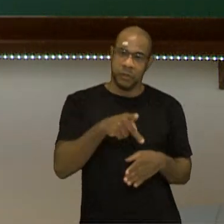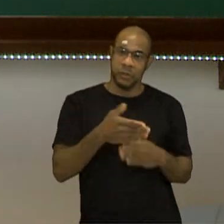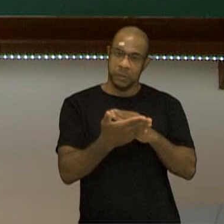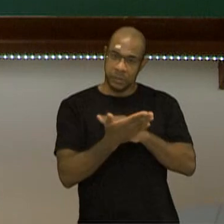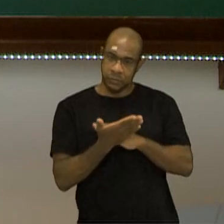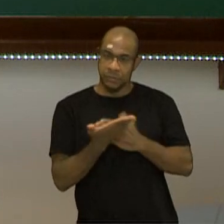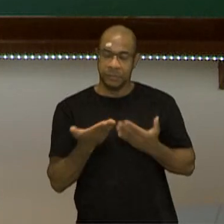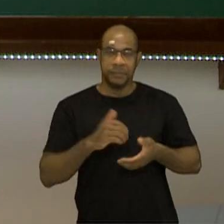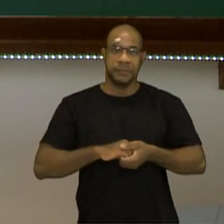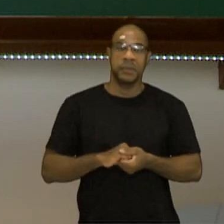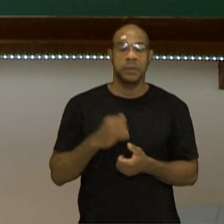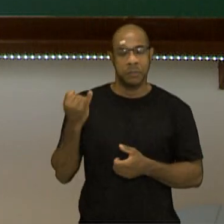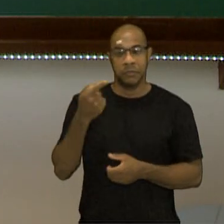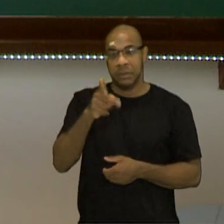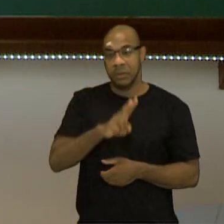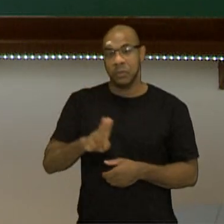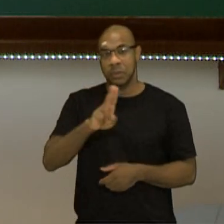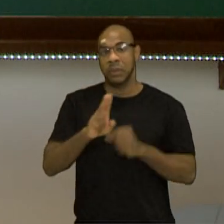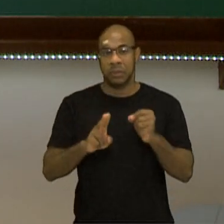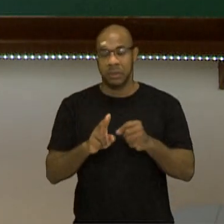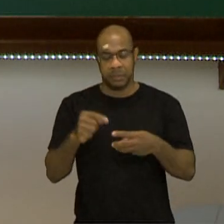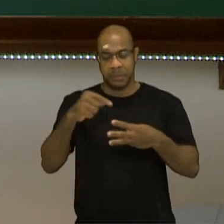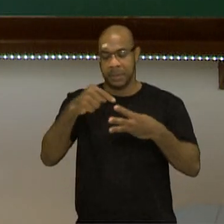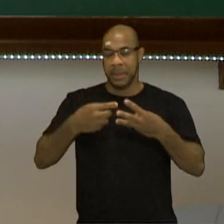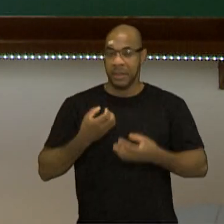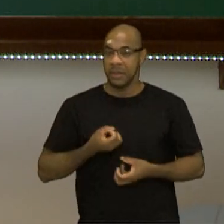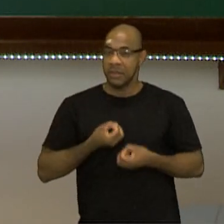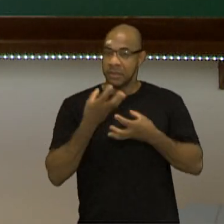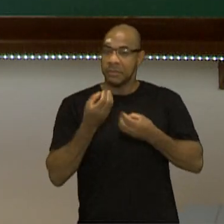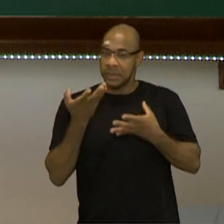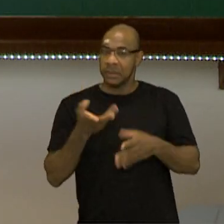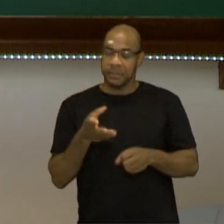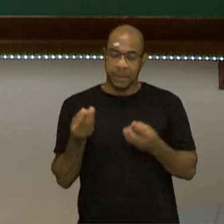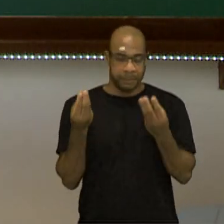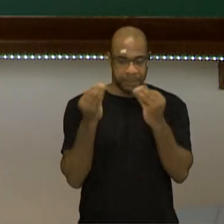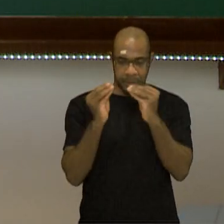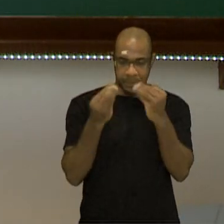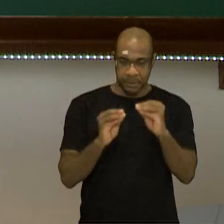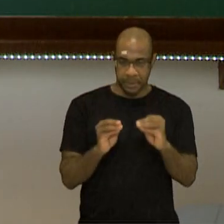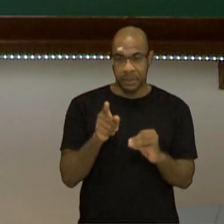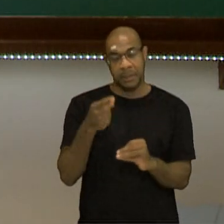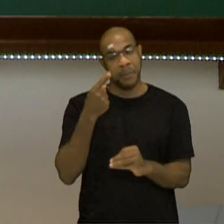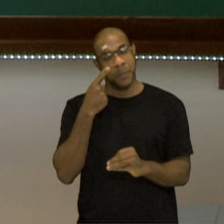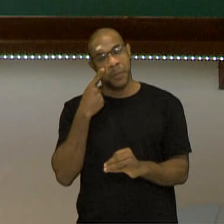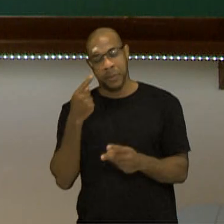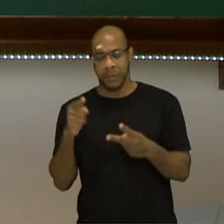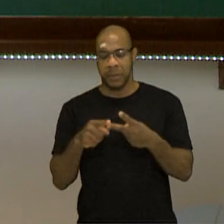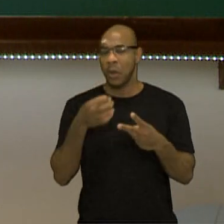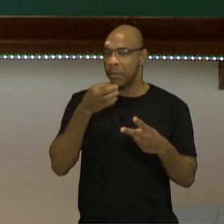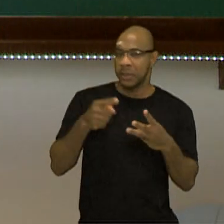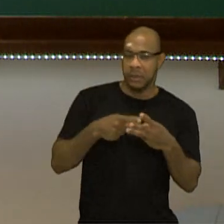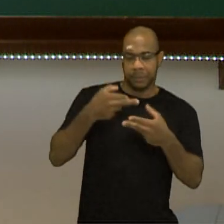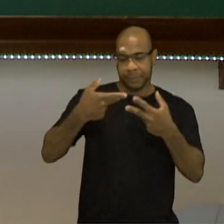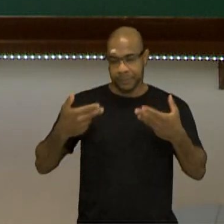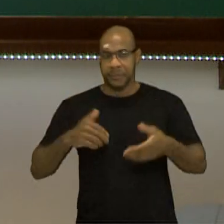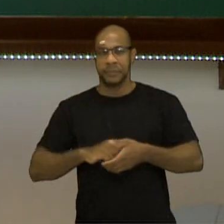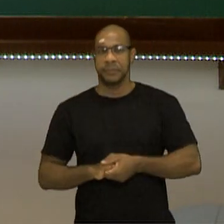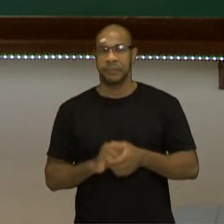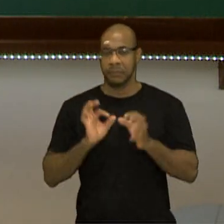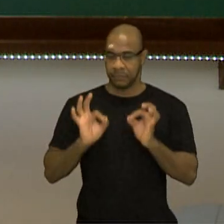O importante é que você tenha usado aquelas expressões para colocar o seu ponto de vista, a sua opinião,